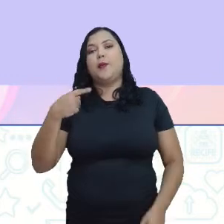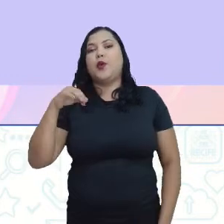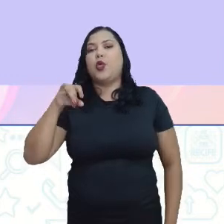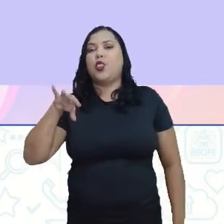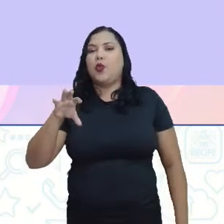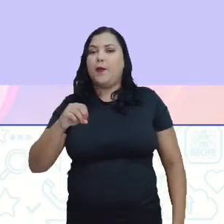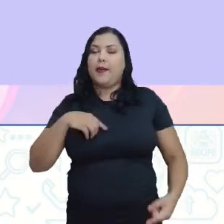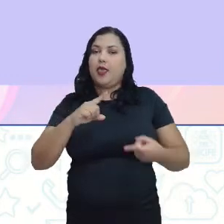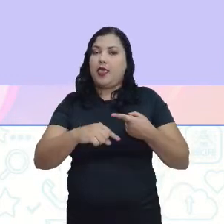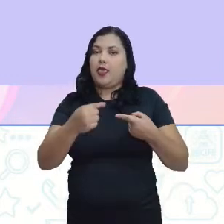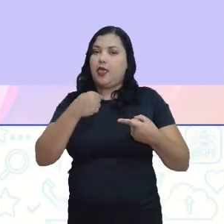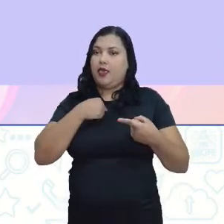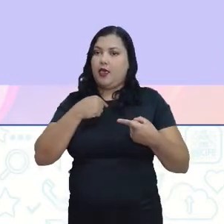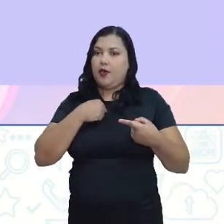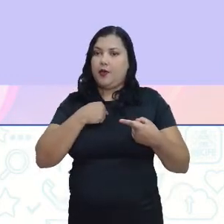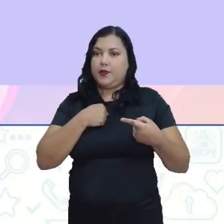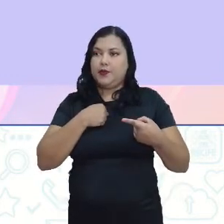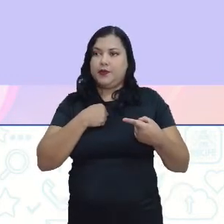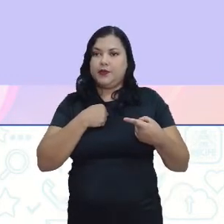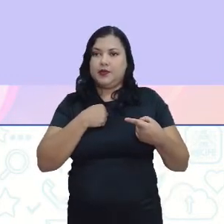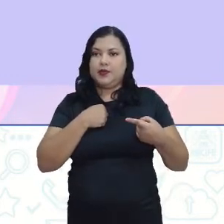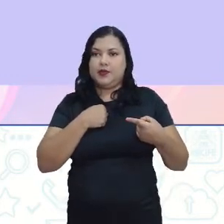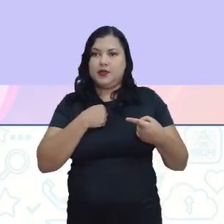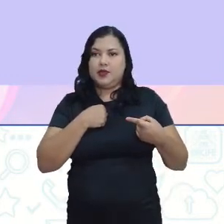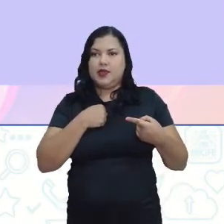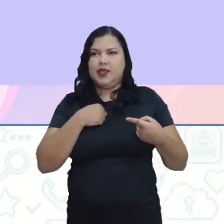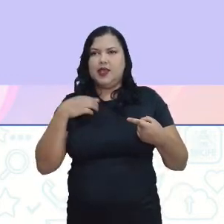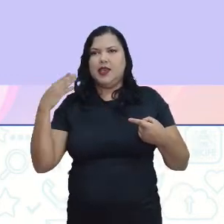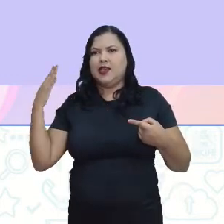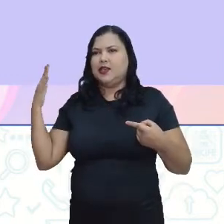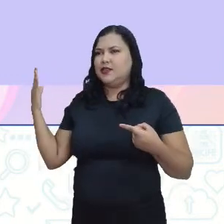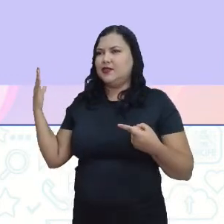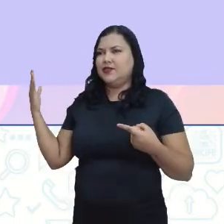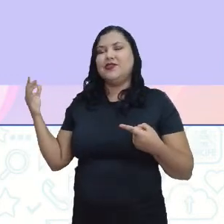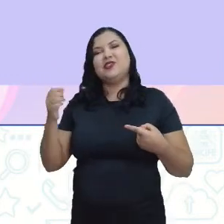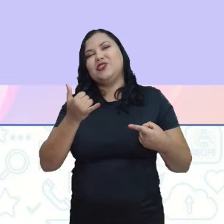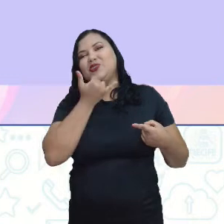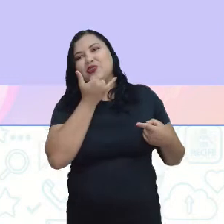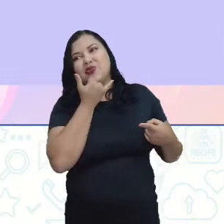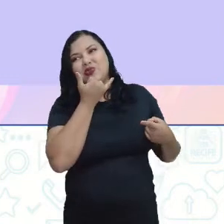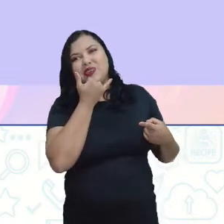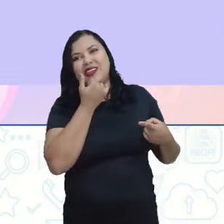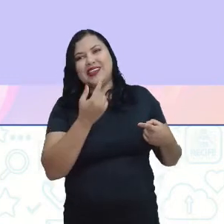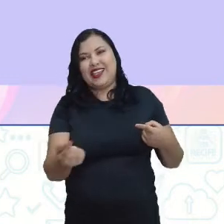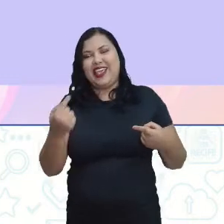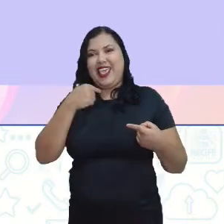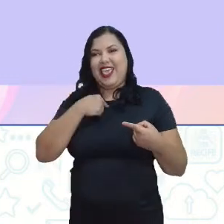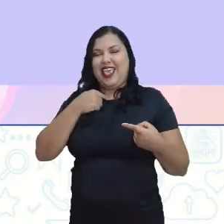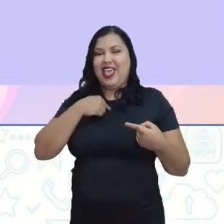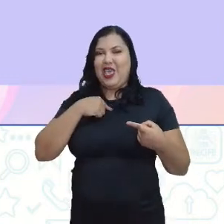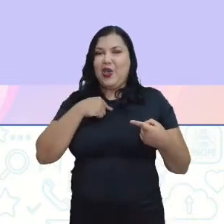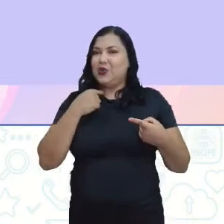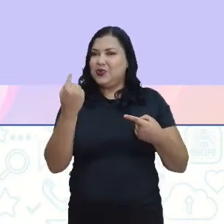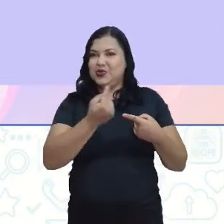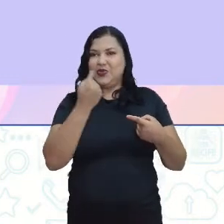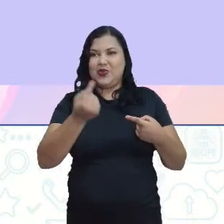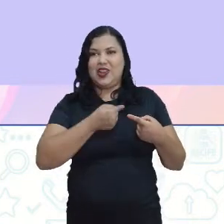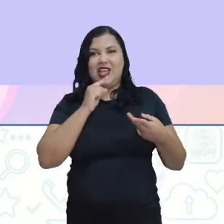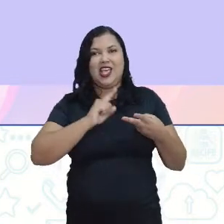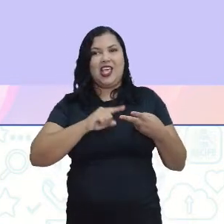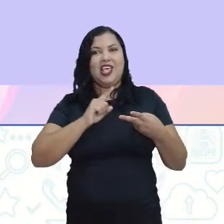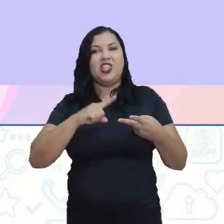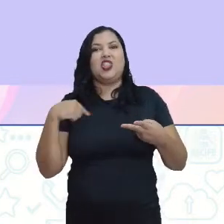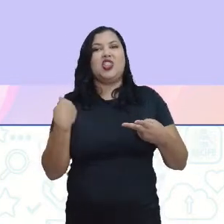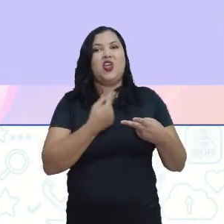eu. Eita, esse tudo plural tá errado aí, viu, gente? Desculpem. Eu no singular e nós no